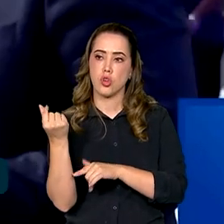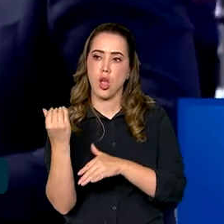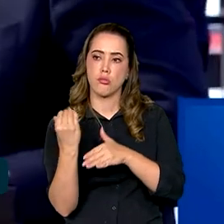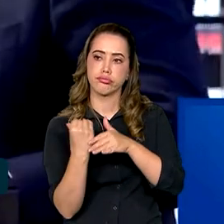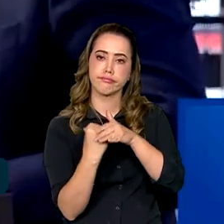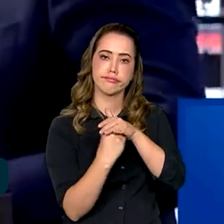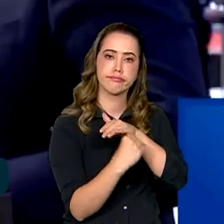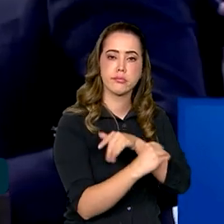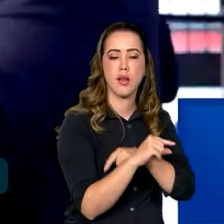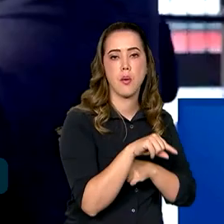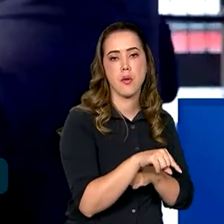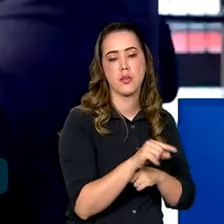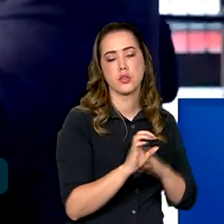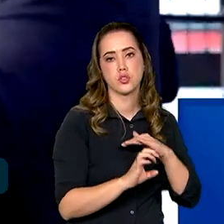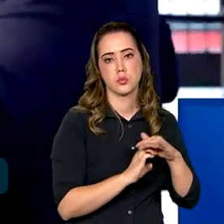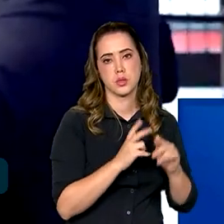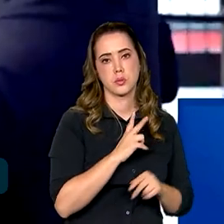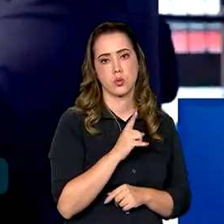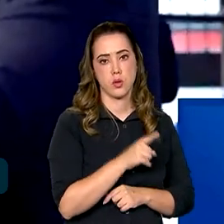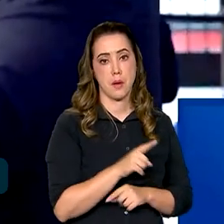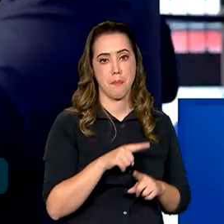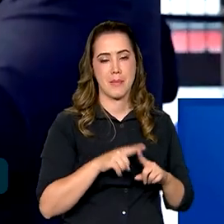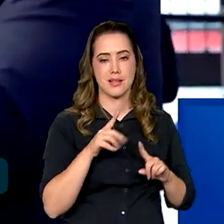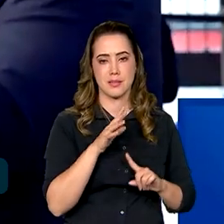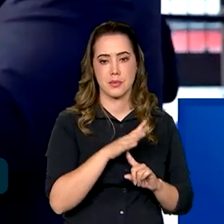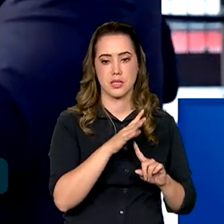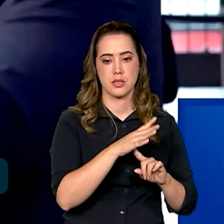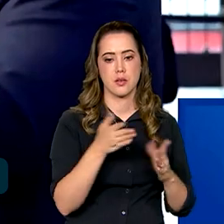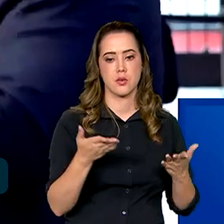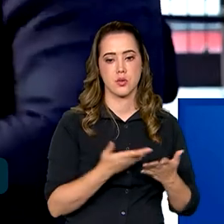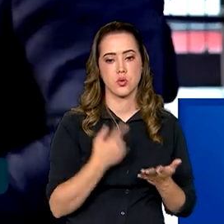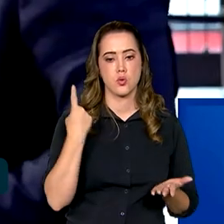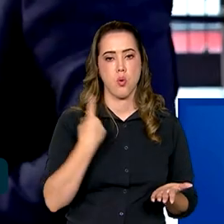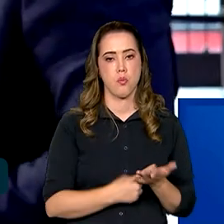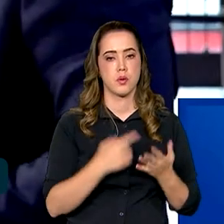negócios do Brasil, mas o estado do Paraná cumpre o seu papel e será um grande avanço.